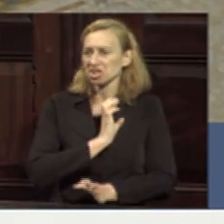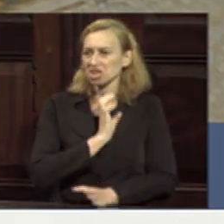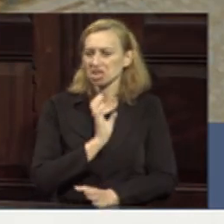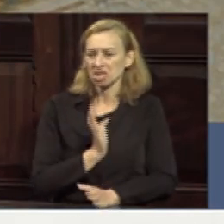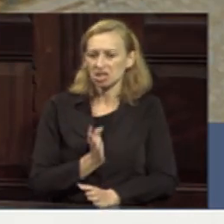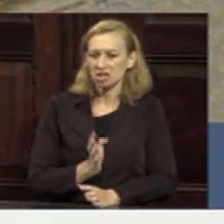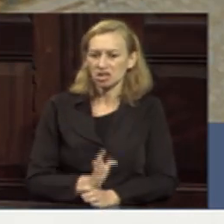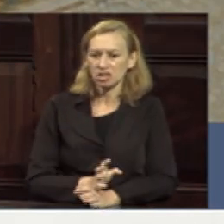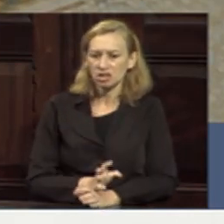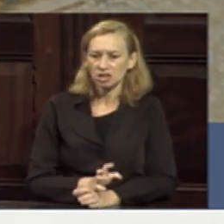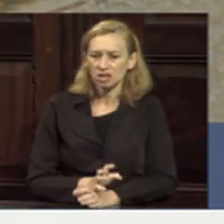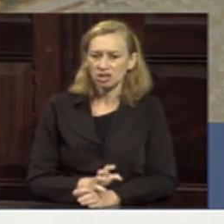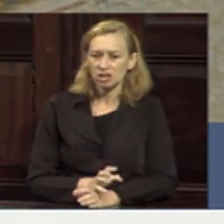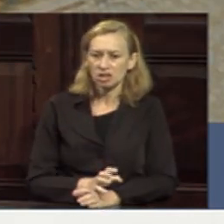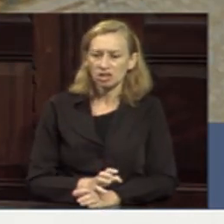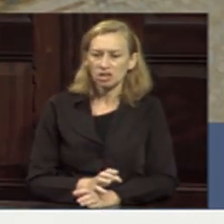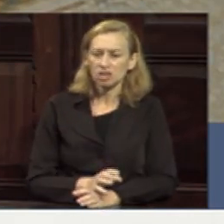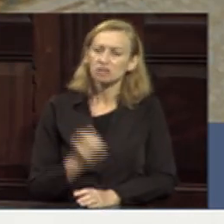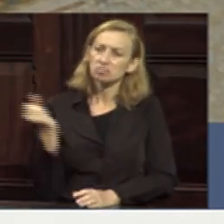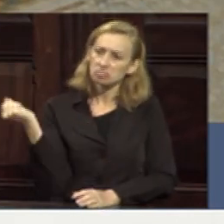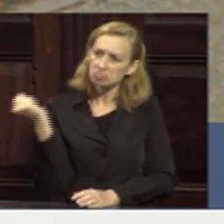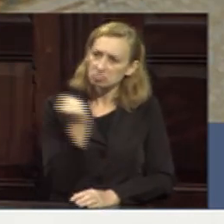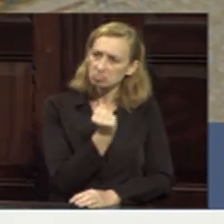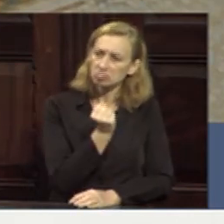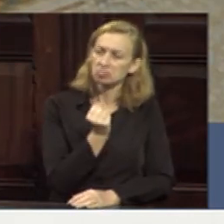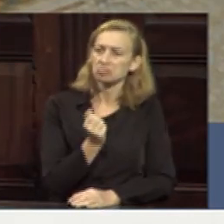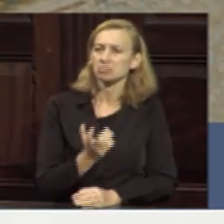que são vítimas da barbárie no dia a dia.